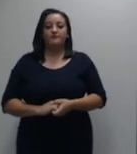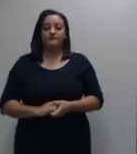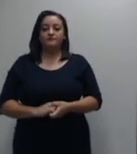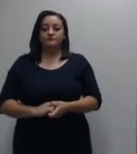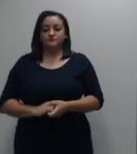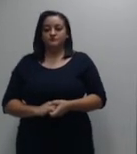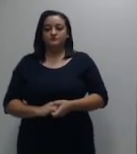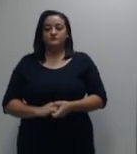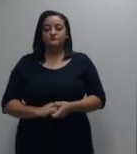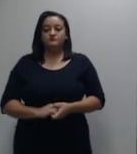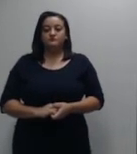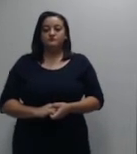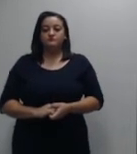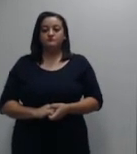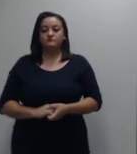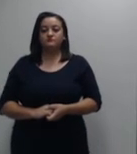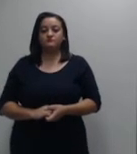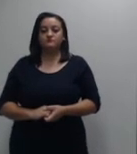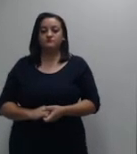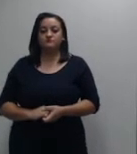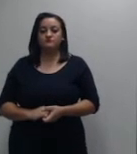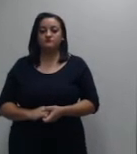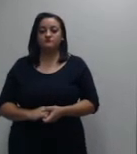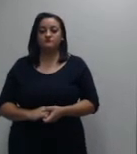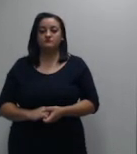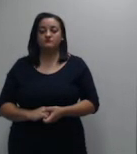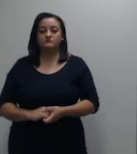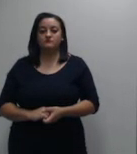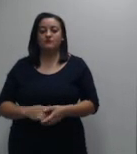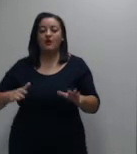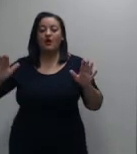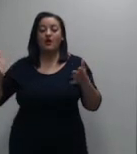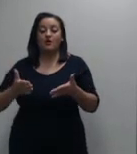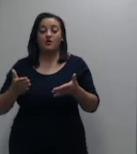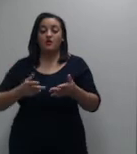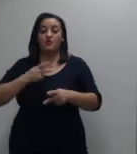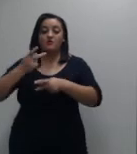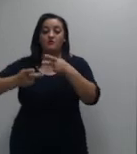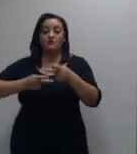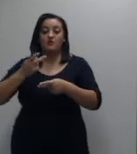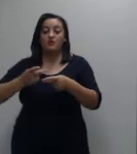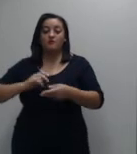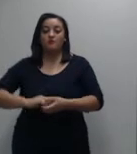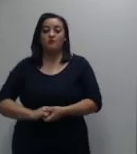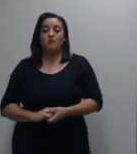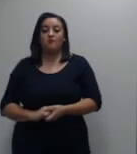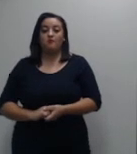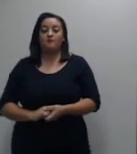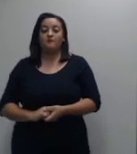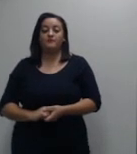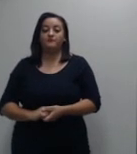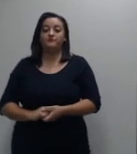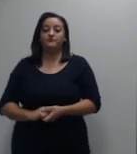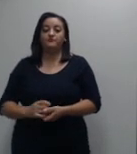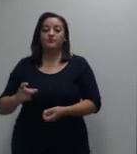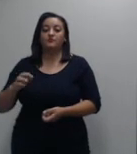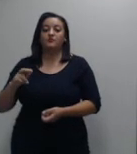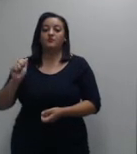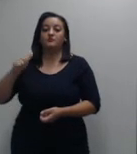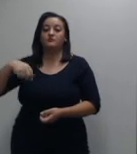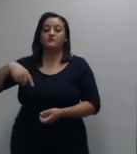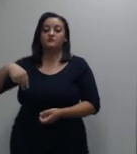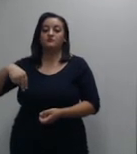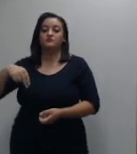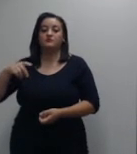e a vossa excelência' passo a palavra ao Dr André Vasconcelos